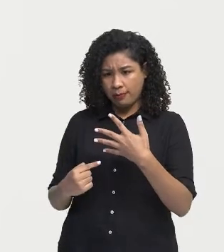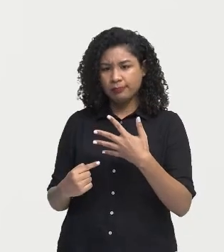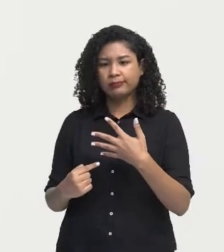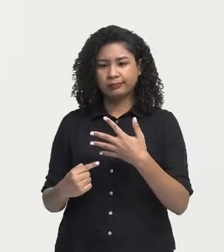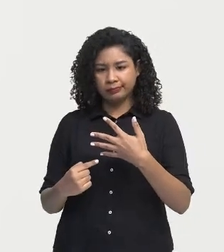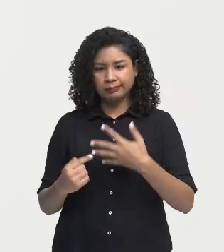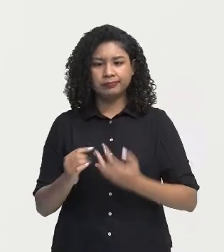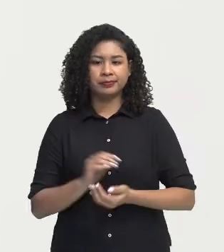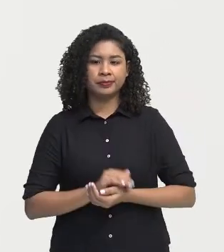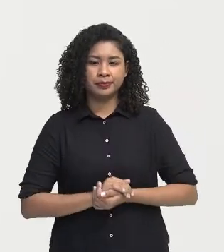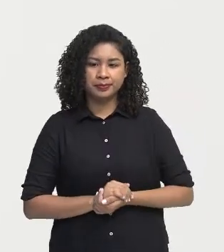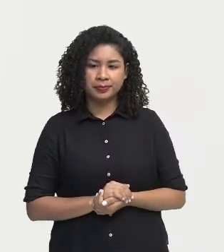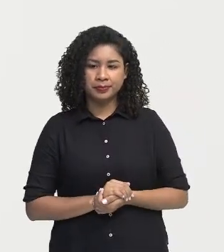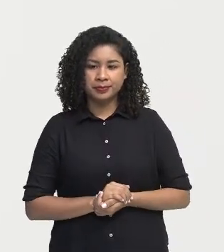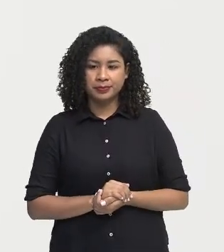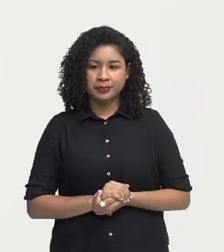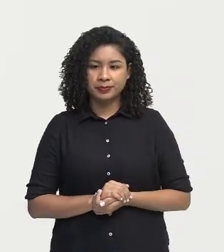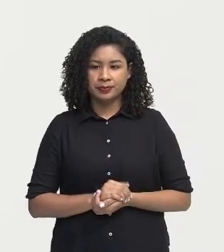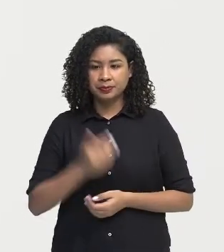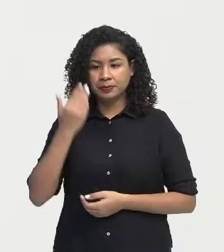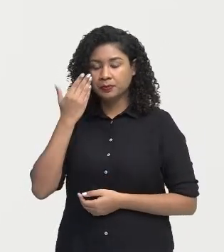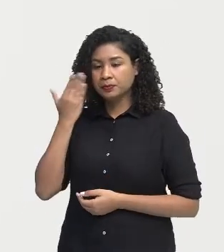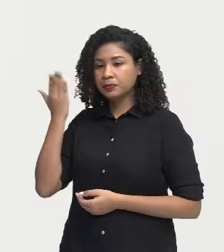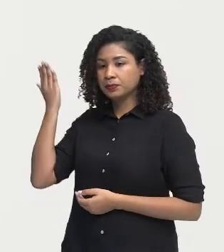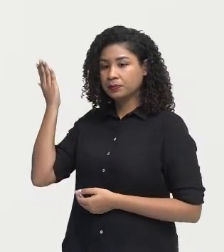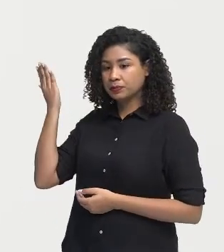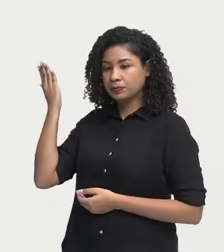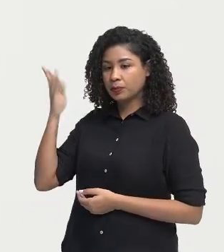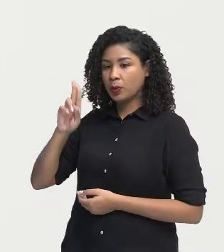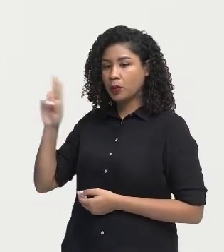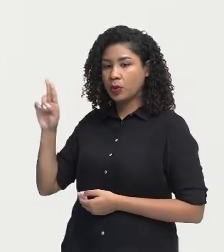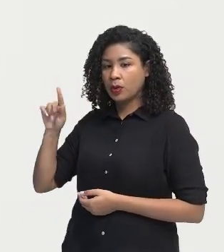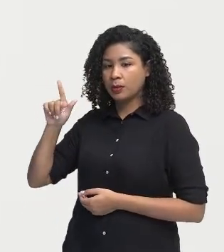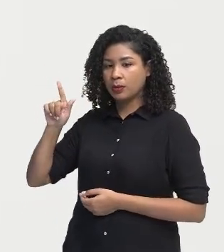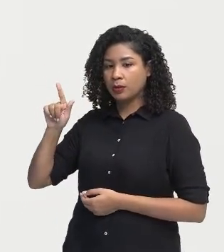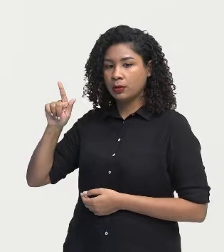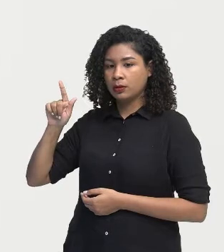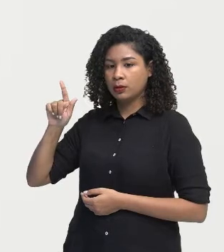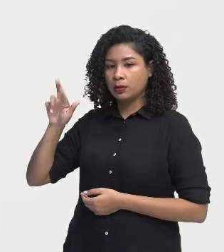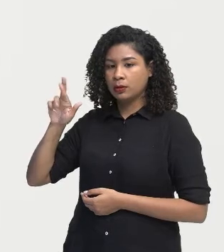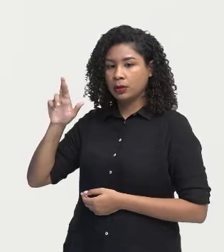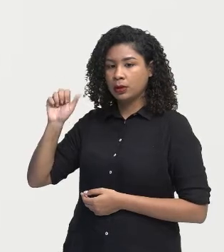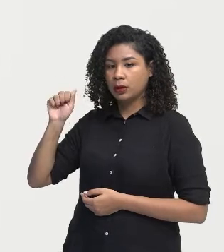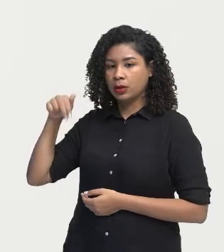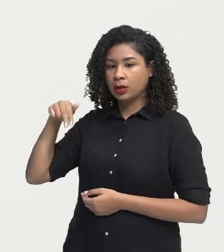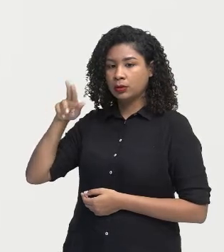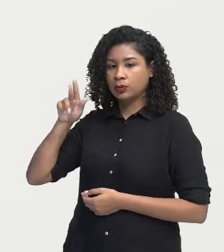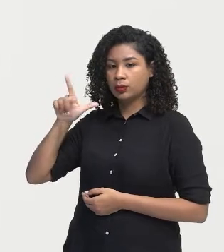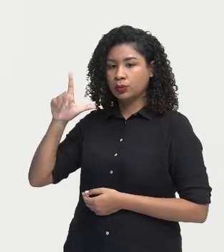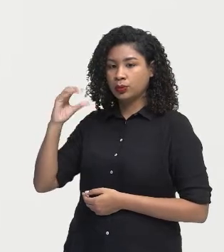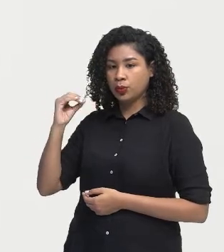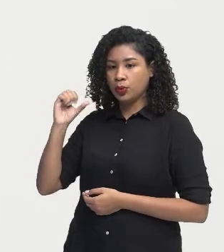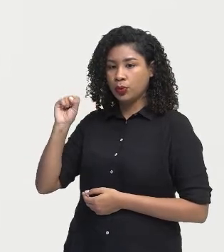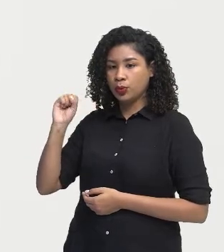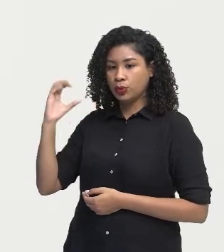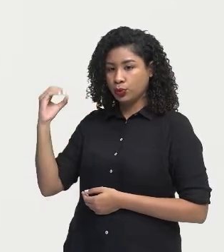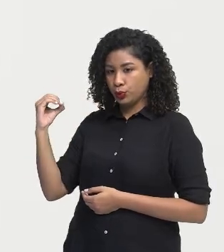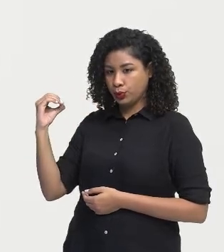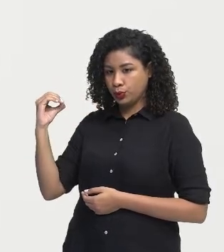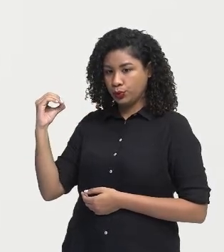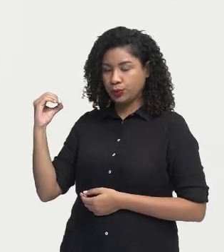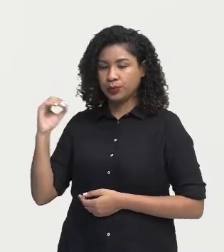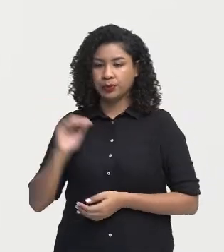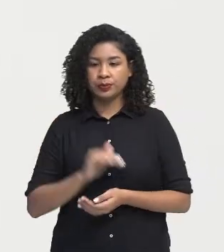granuloso. Aqui eu tenho a representação dele. Ele é granuloso quando ele apresenta ribossomo. Ele é não granuloso quando ele não